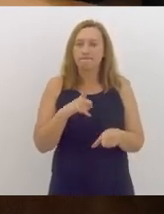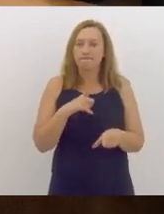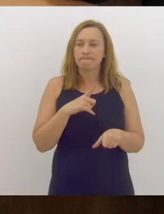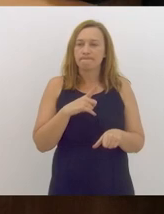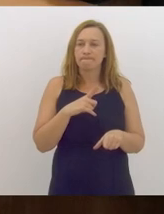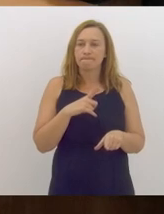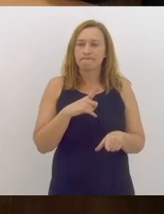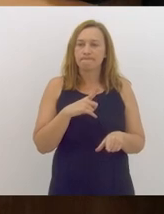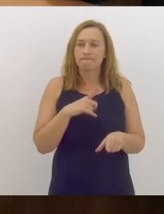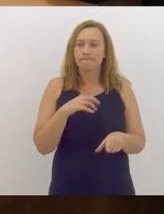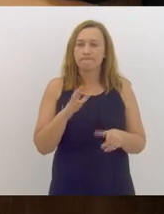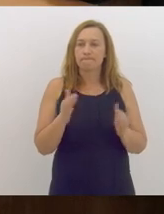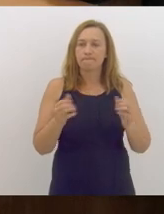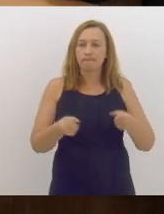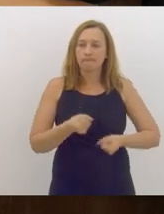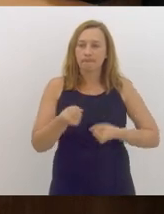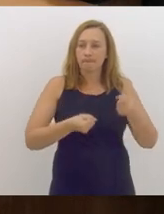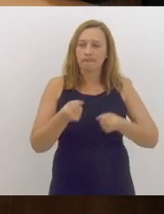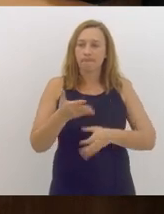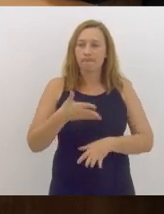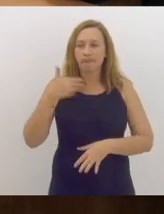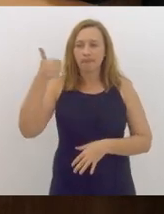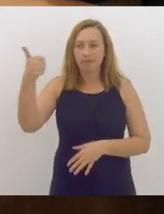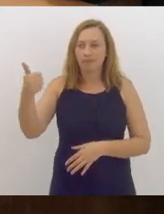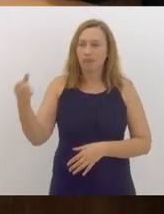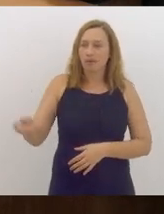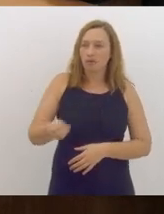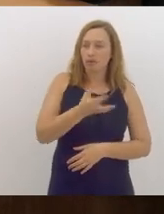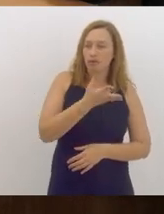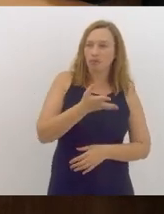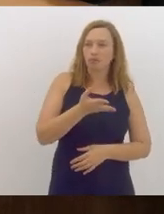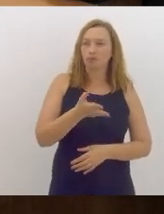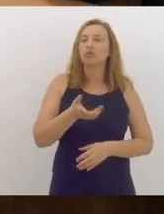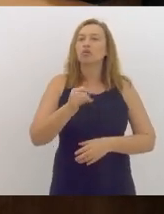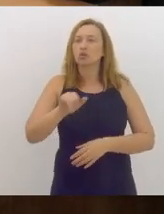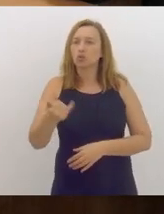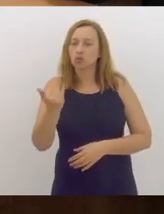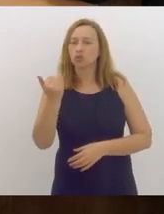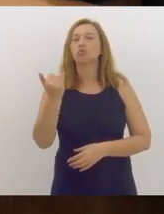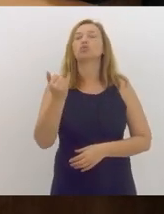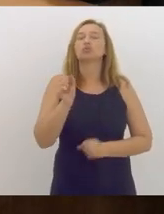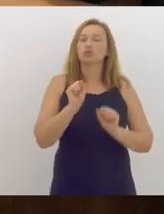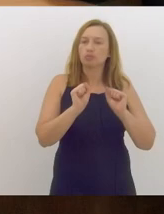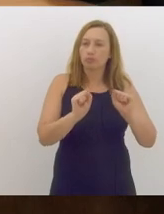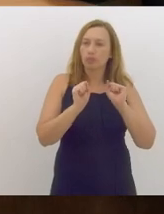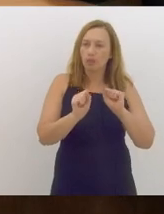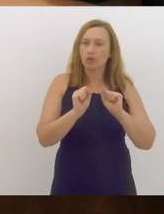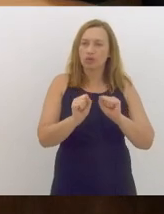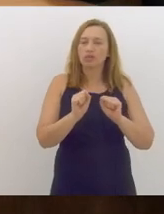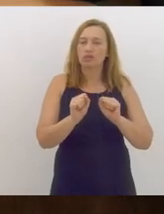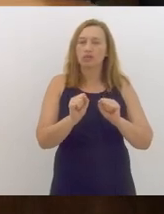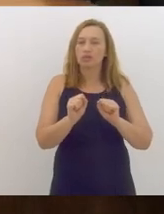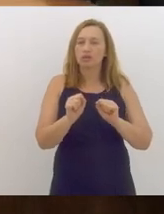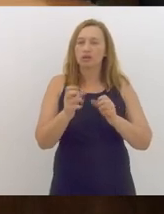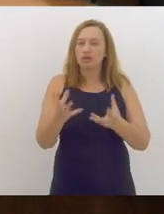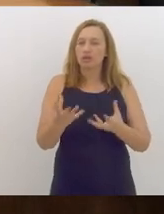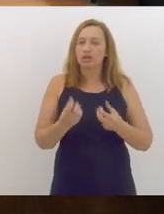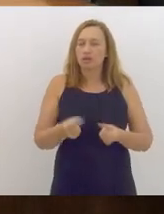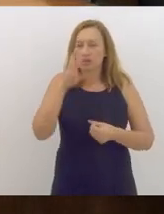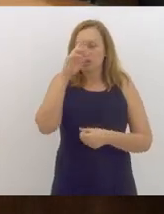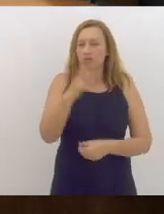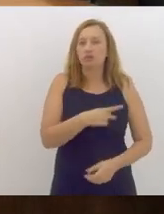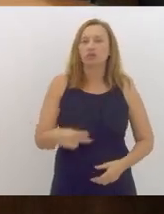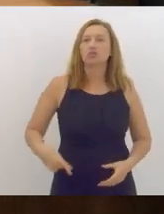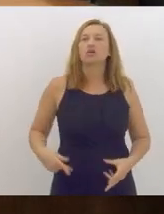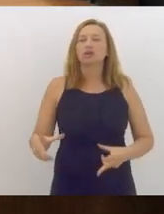frota melhorada com a aquisição de novos veículos, com juros que possam ser subsidiados, senhor presidente. Então,